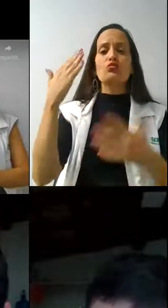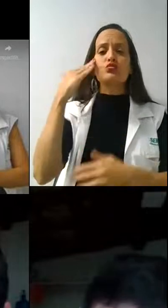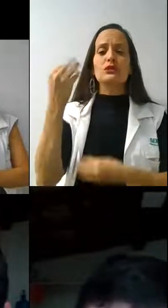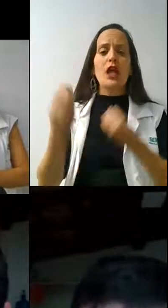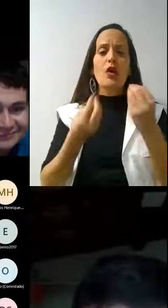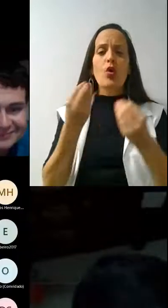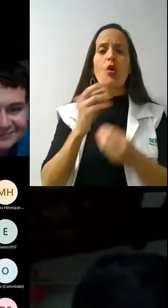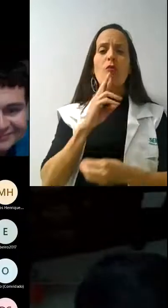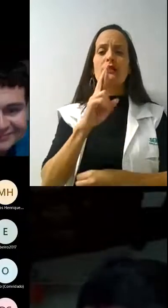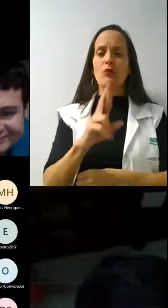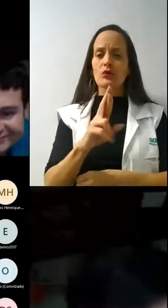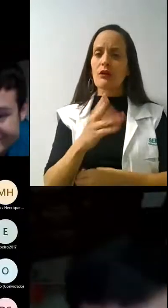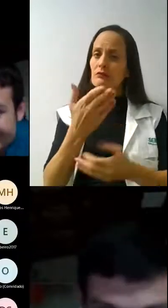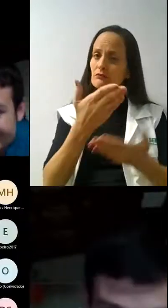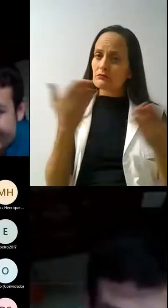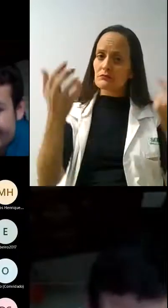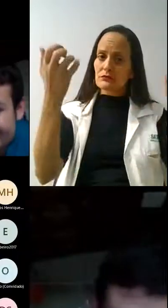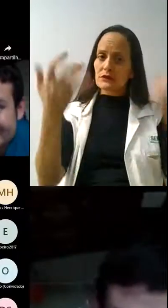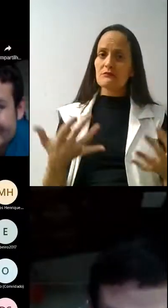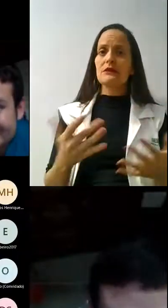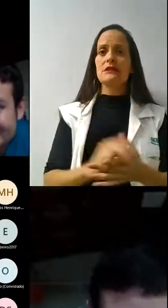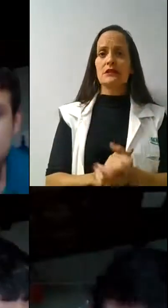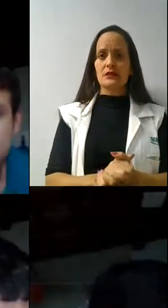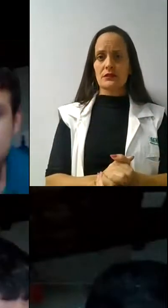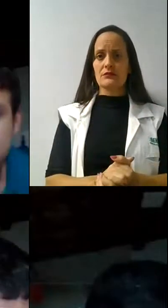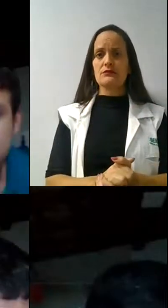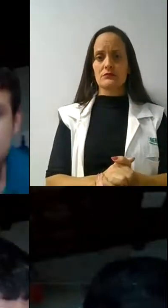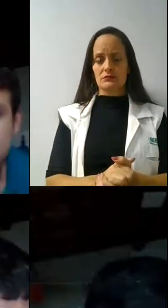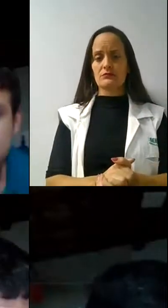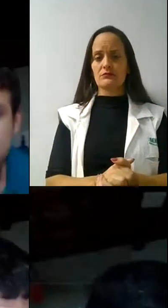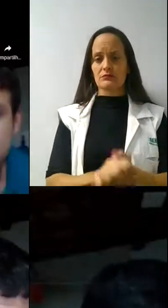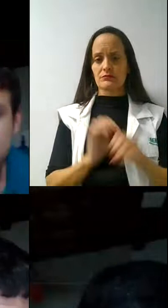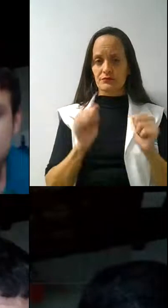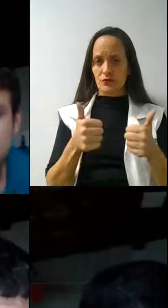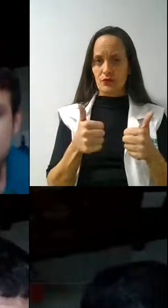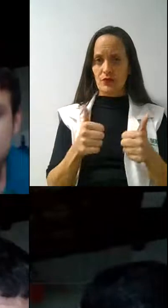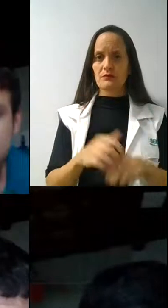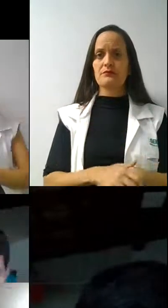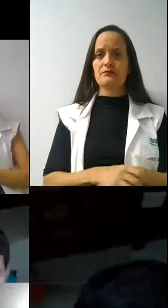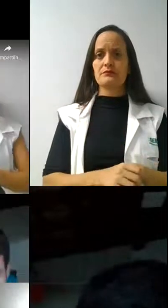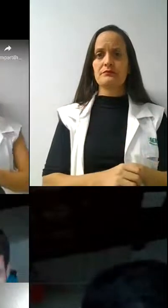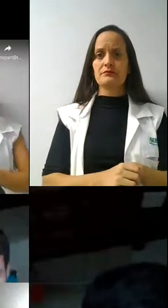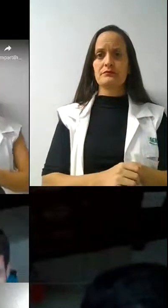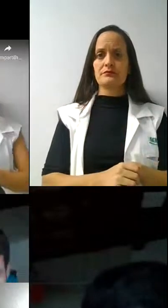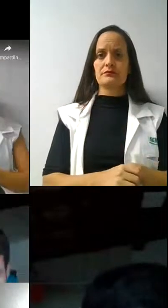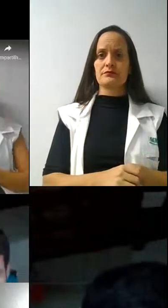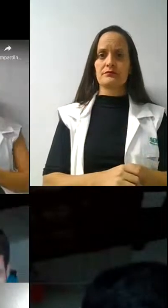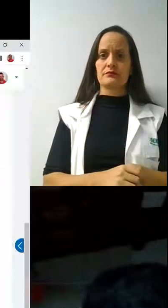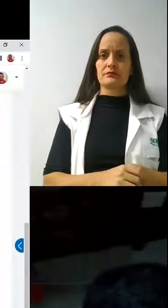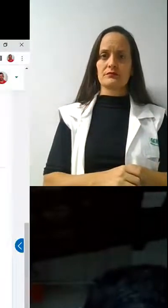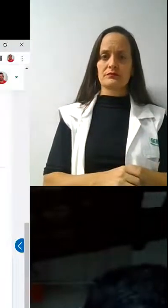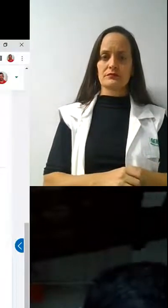justamente usem desse período, né, para vocês fazerem as atividades. Tudo bem?